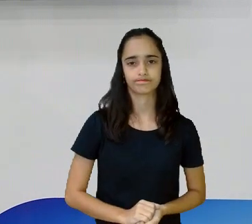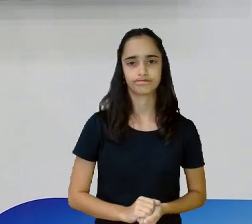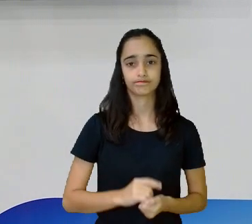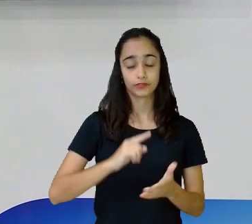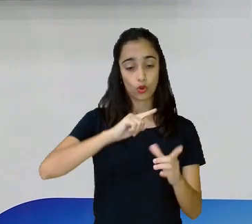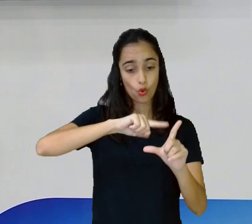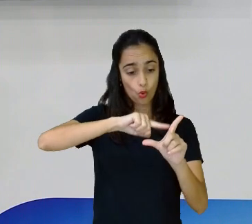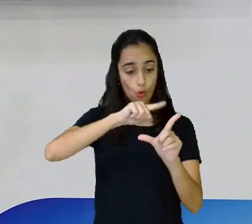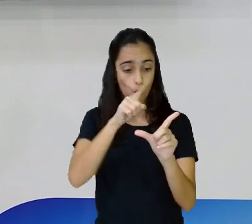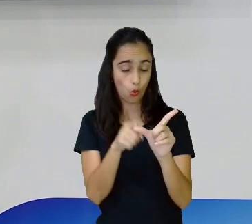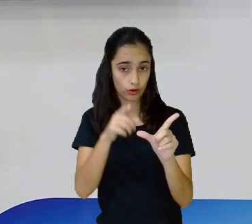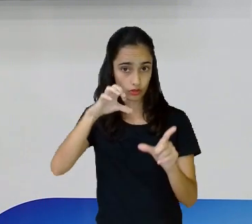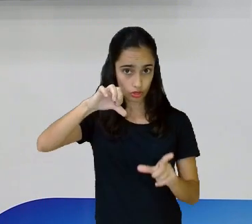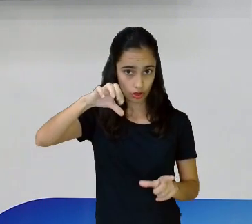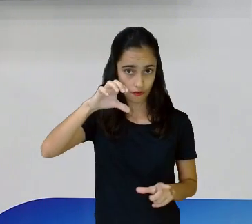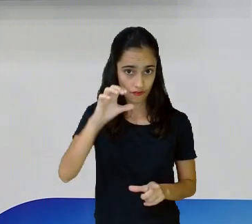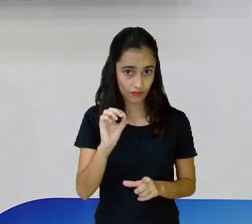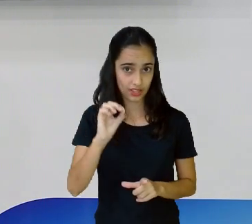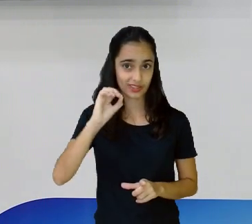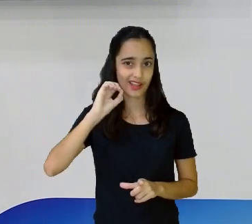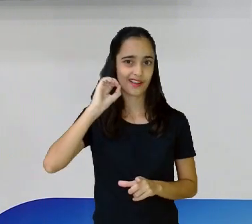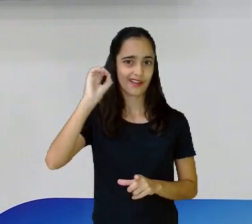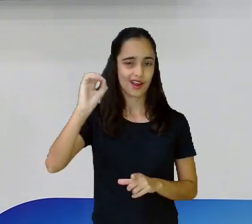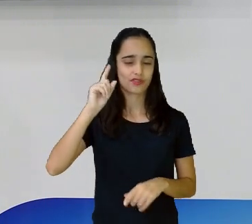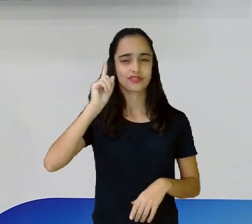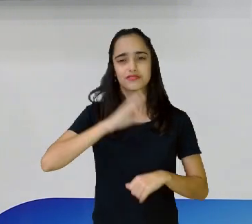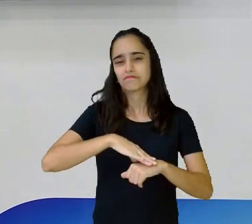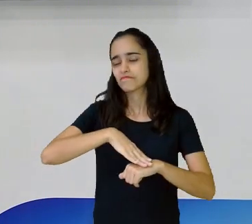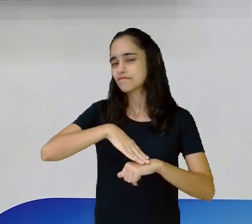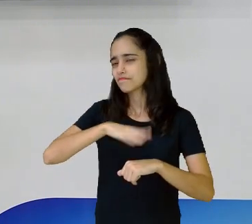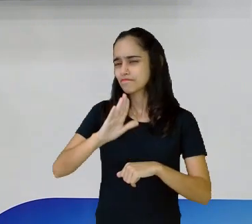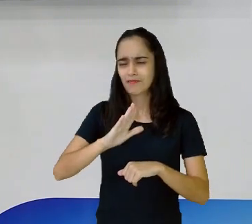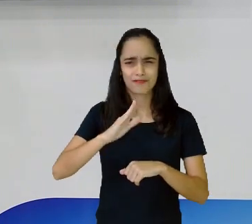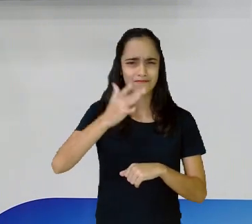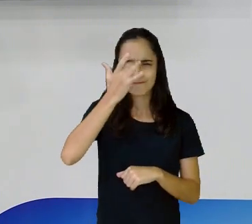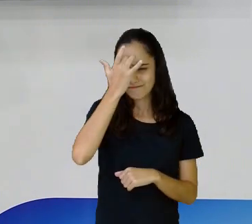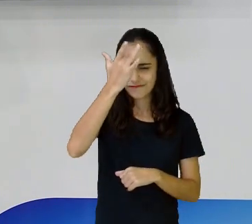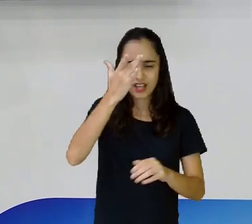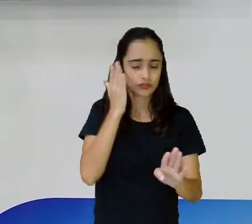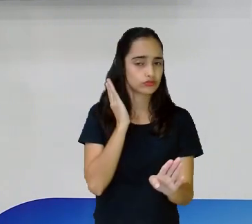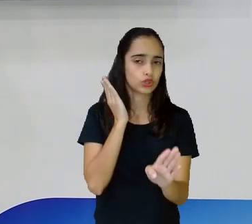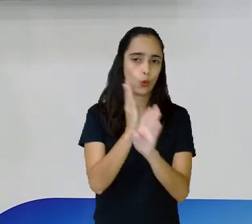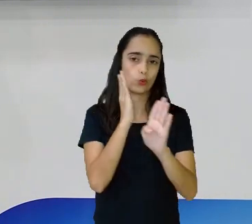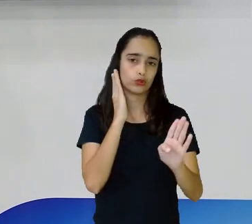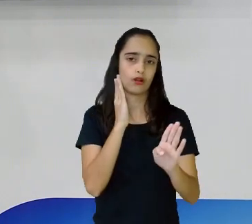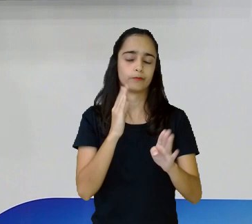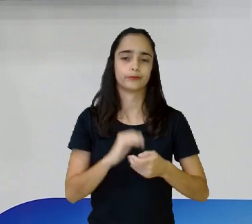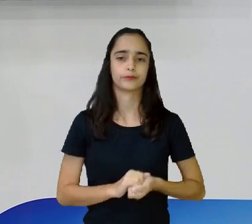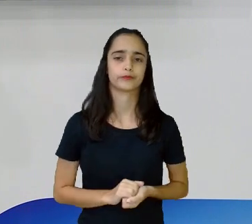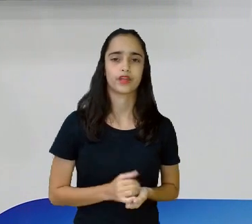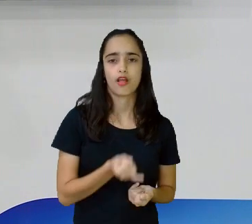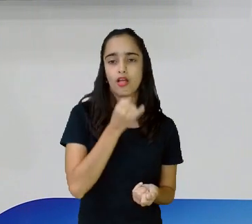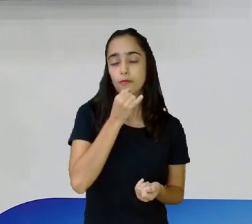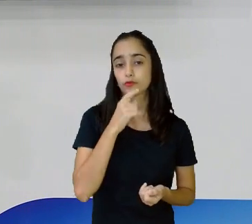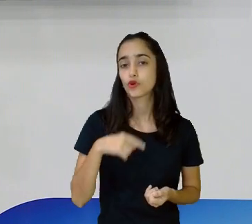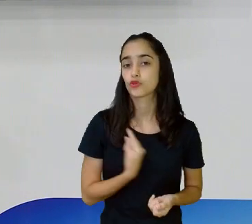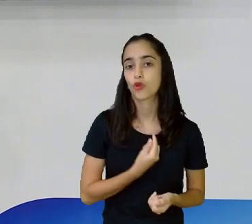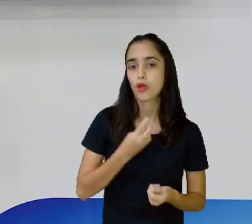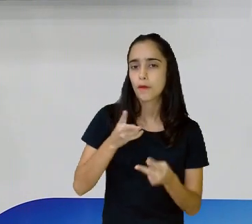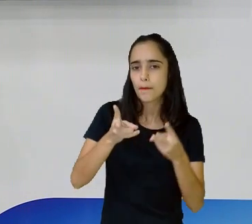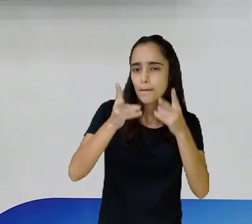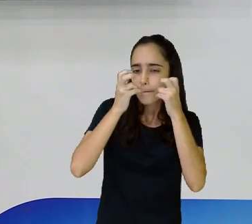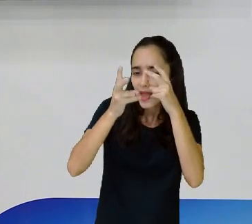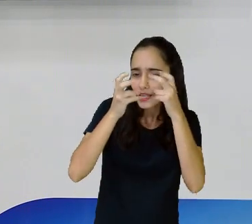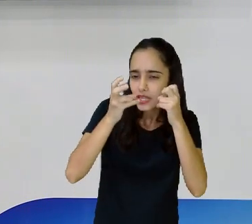graus é o que a gente mais encontra. Seja quando a gente observa, vamos dizer assim, a quina